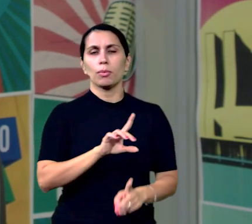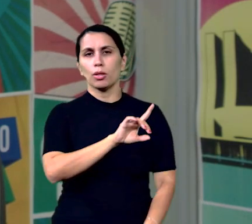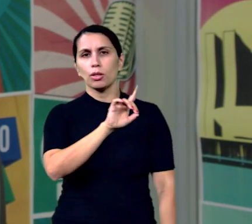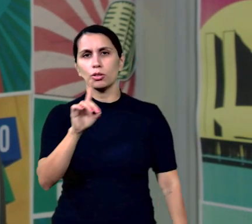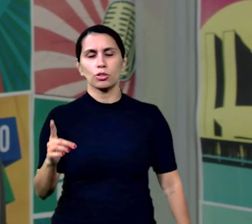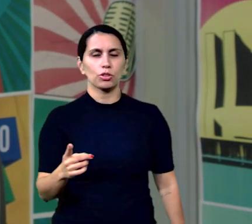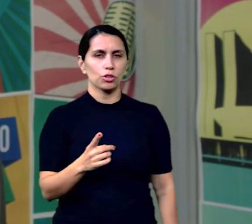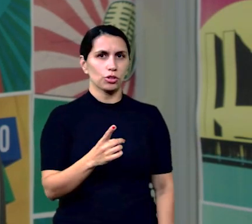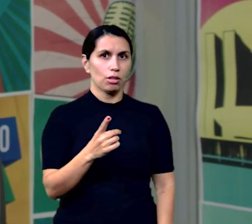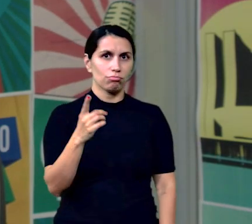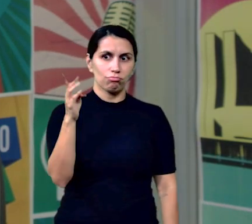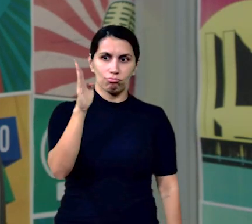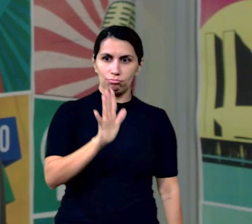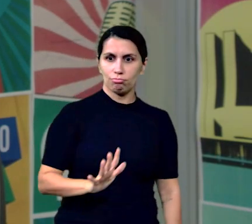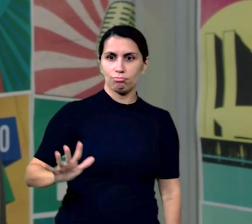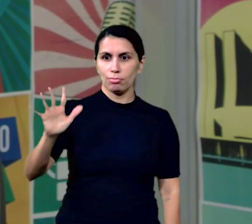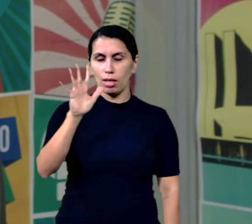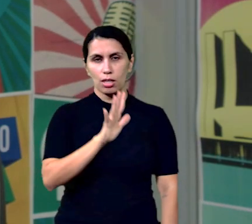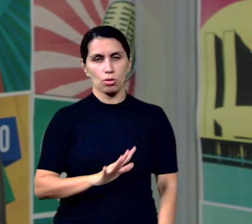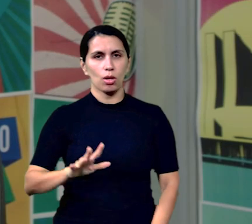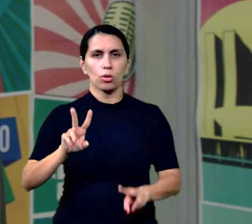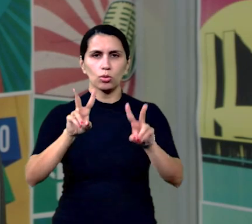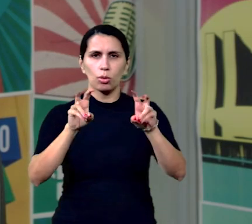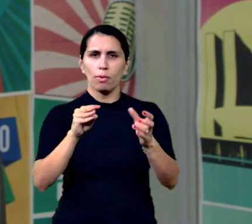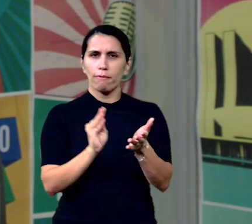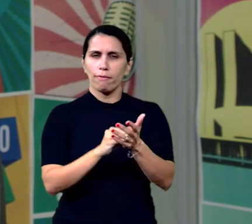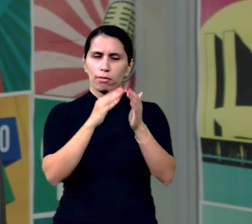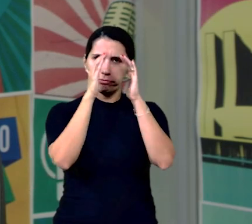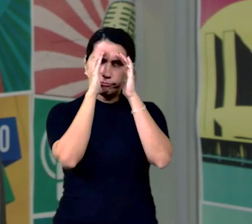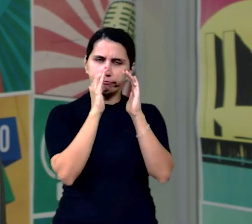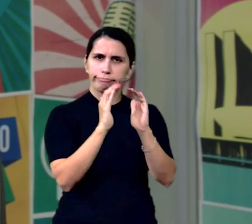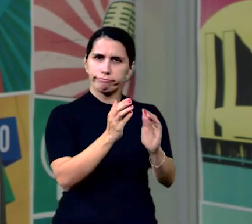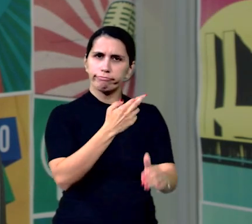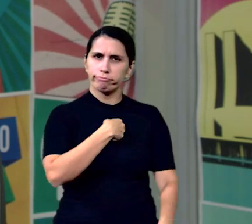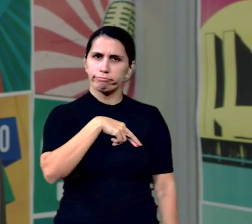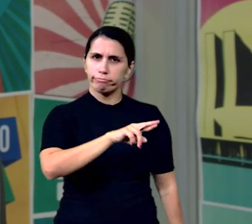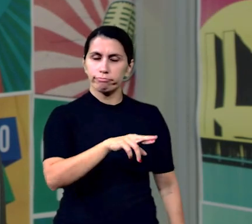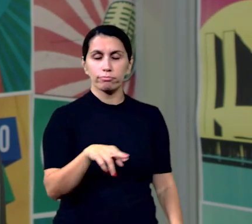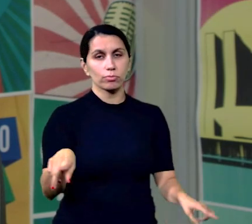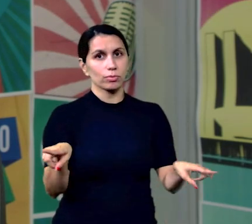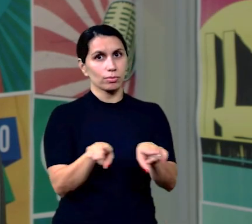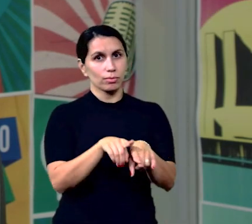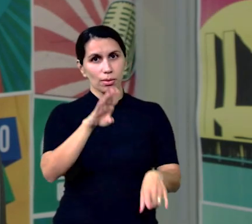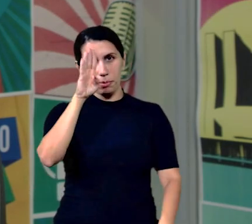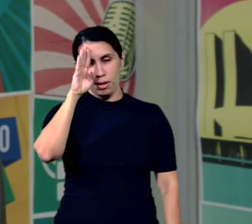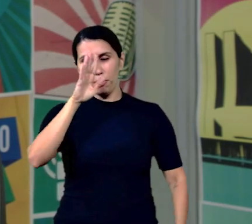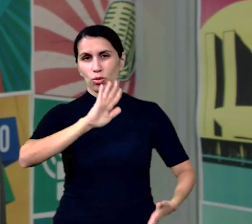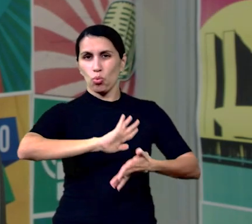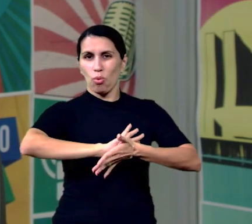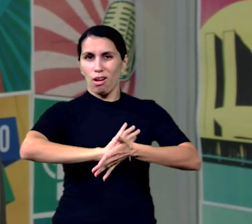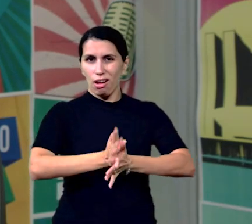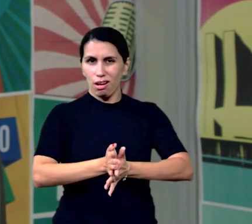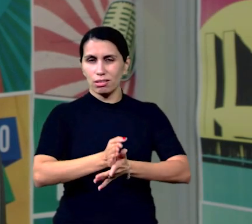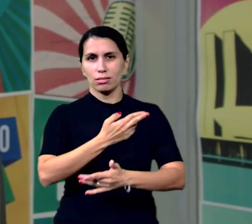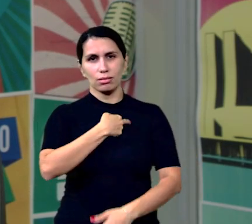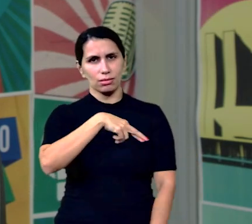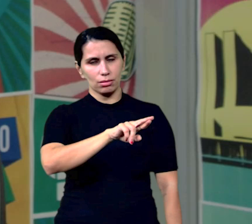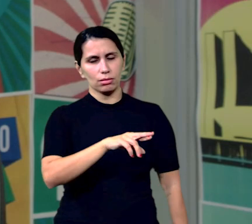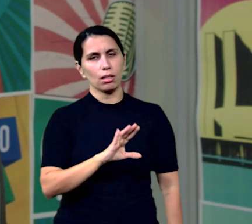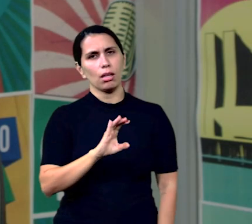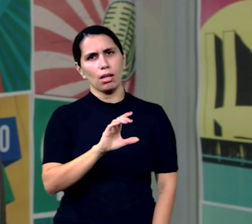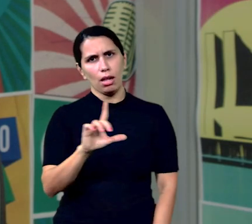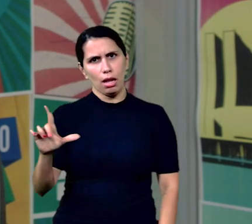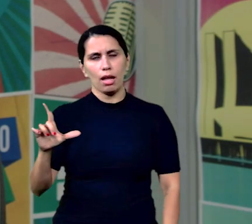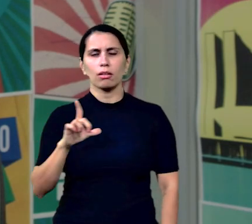que é um dia nacional de intolerância, mas continuando falando sobretudo do racismo religioso, não é, porque há,